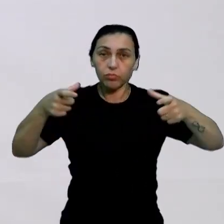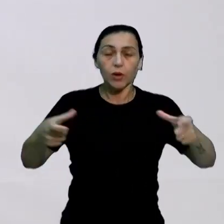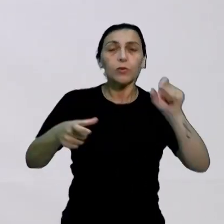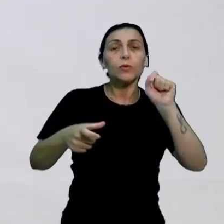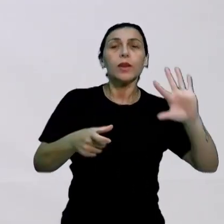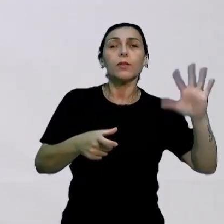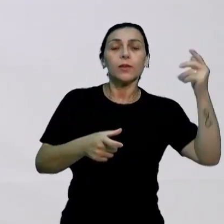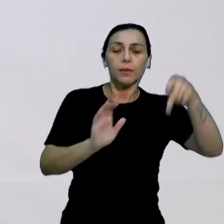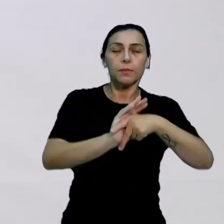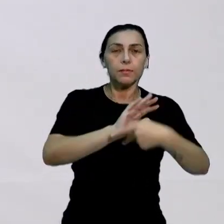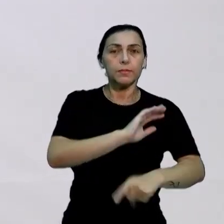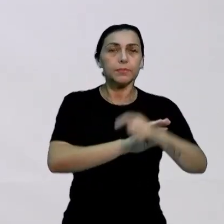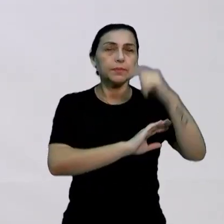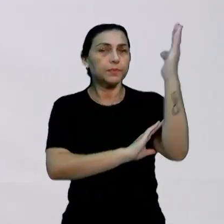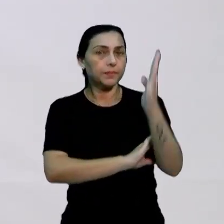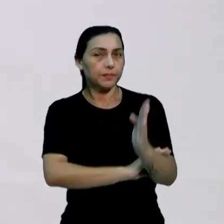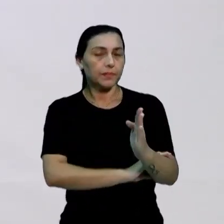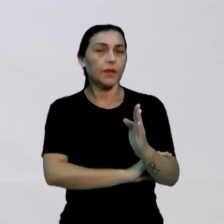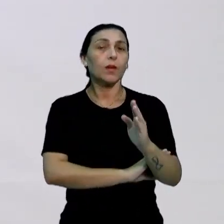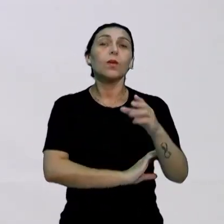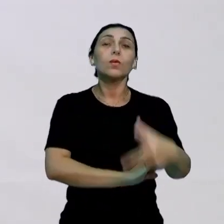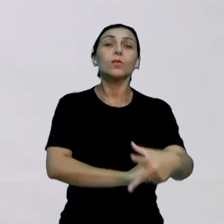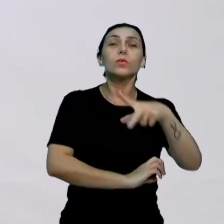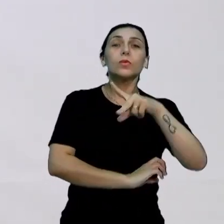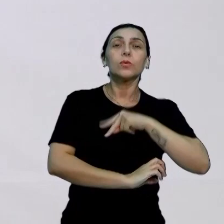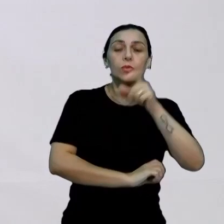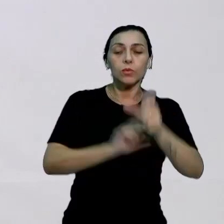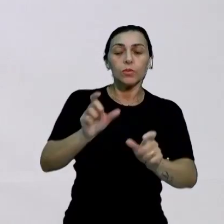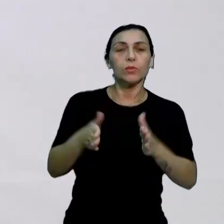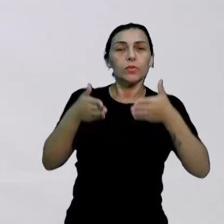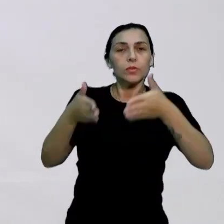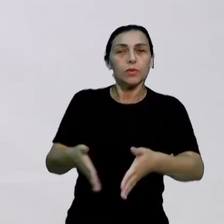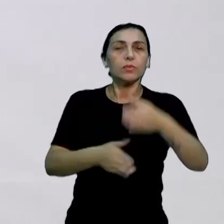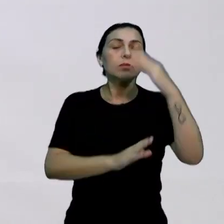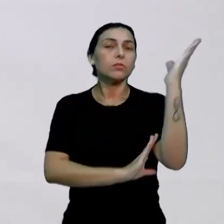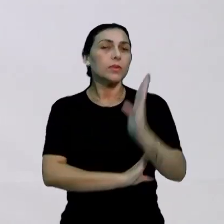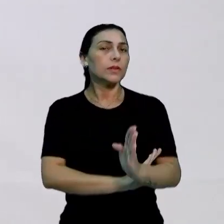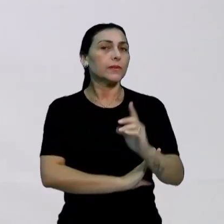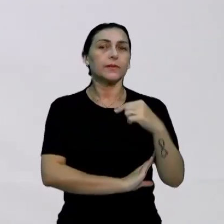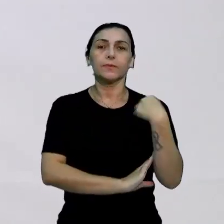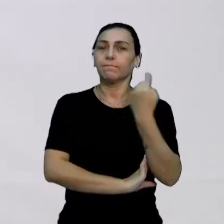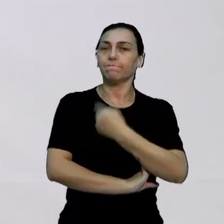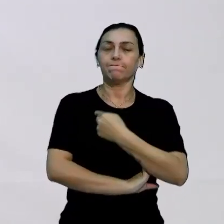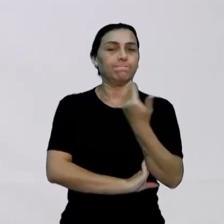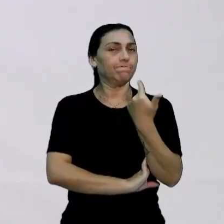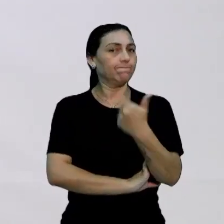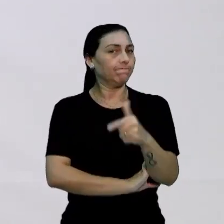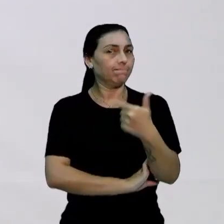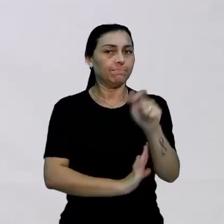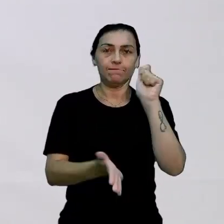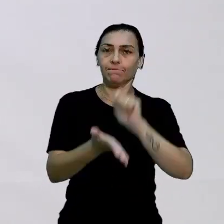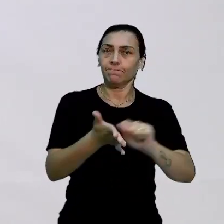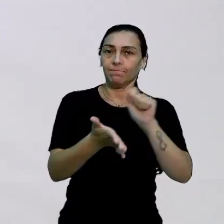acontecia aqui no Brasil. Ou seja, quando os portugueses chegam ao Brasil, nós ainda não temos uma escrita. Então, o